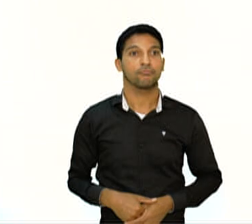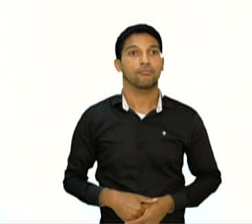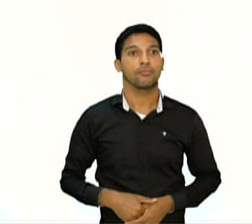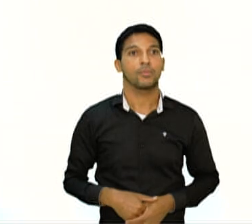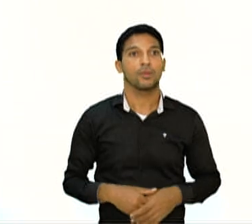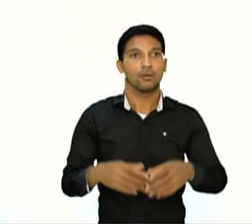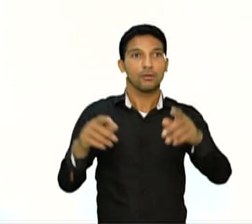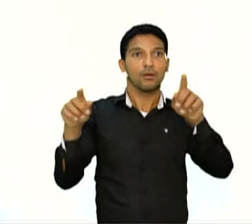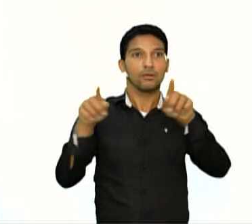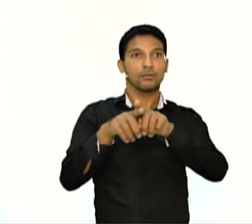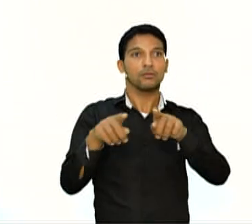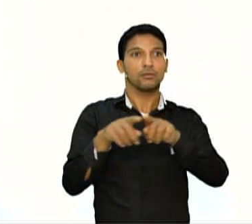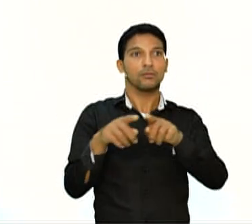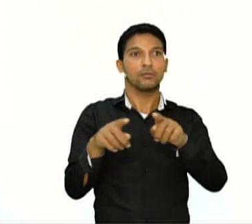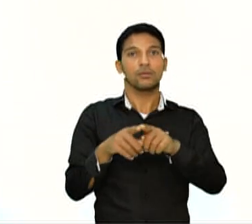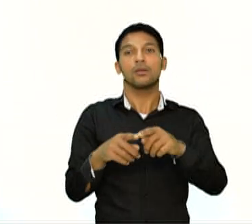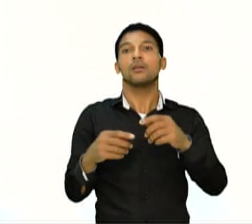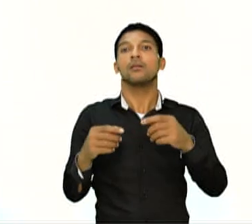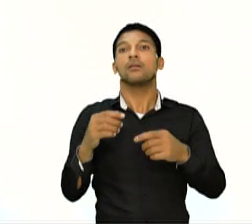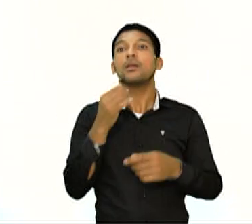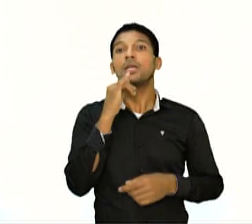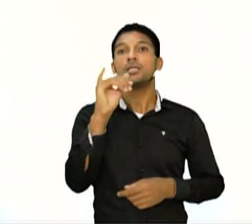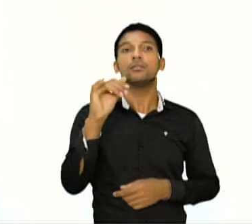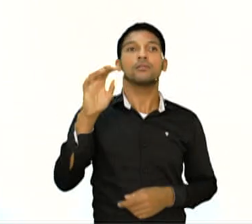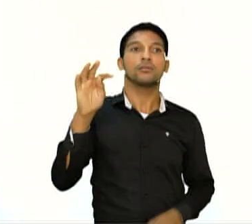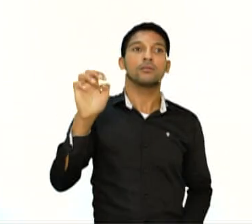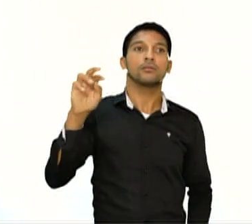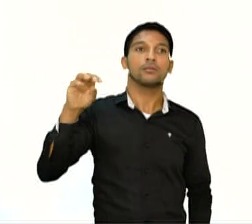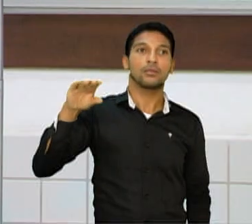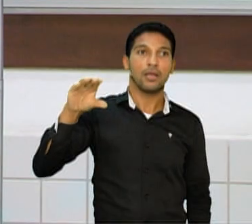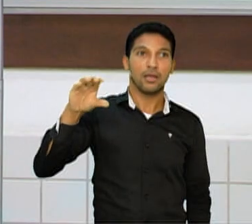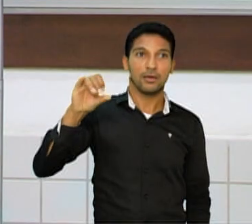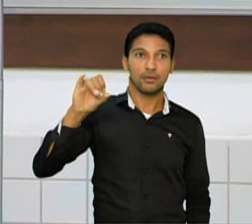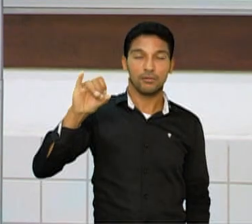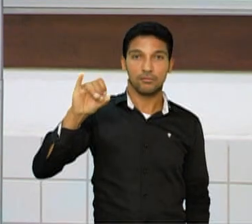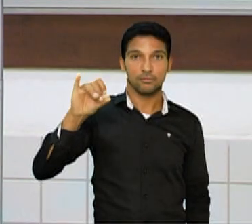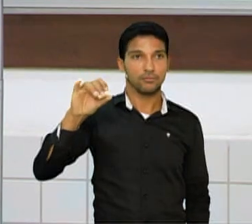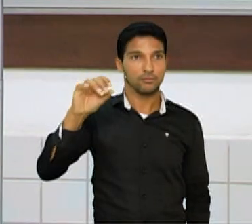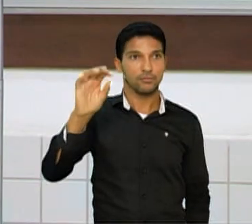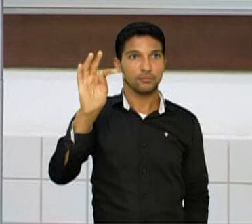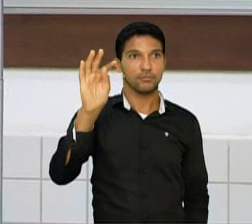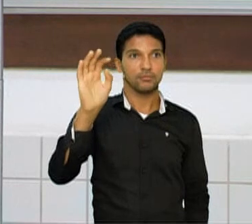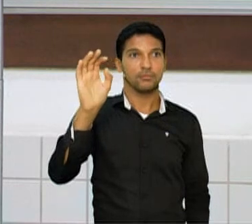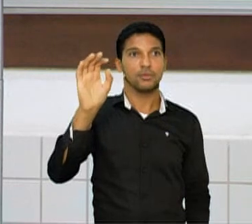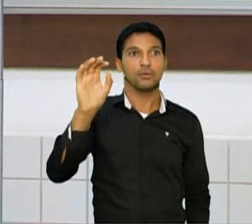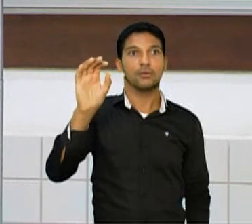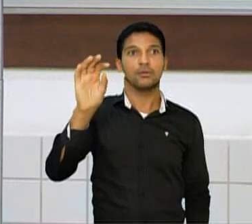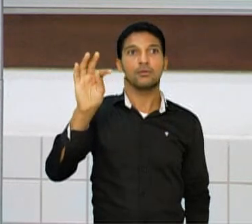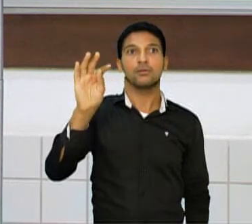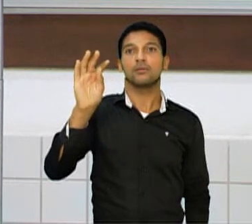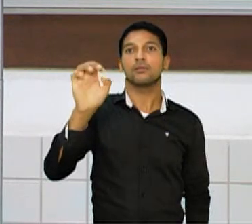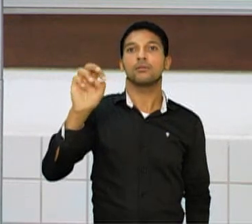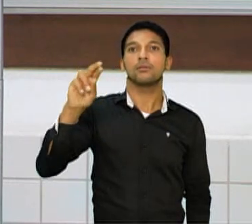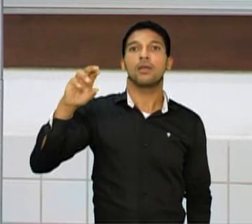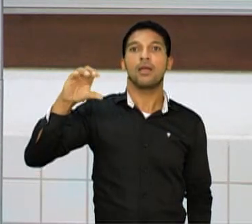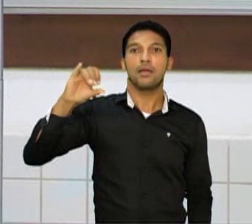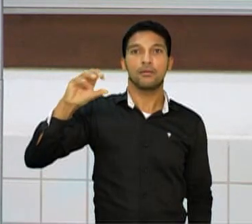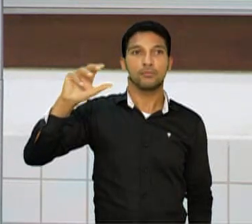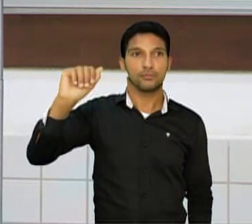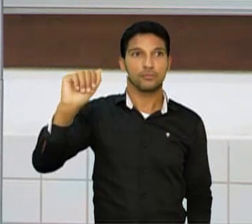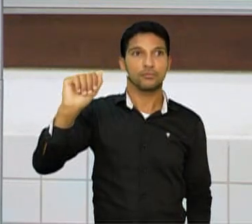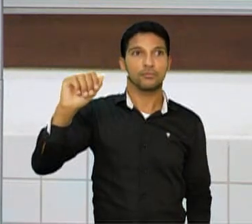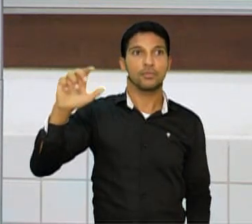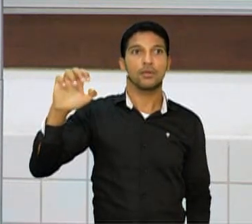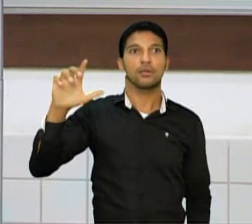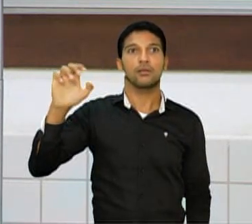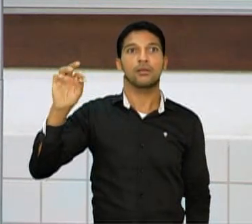e a utilização das termoelétricas, que são lugares onde, por aquecimento, você tem geração de energia. Como nós